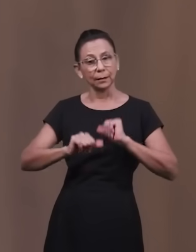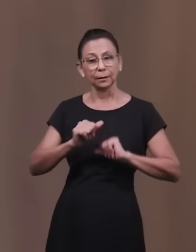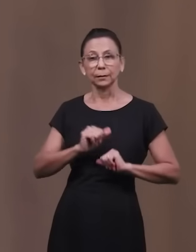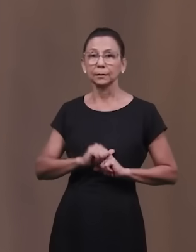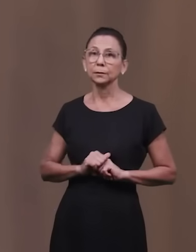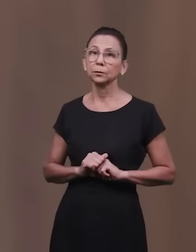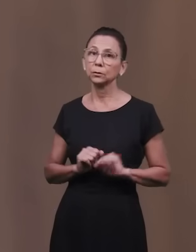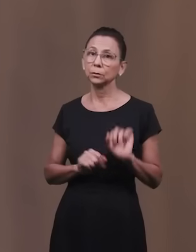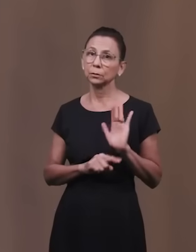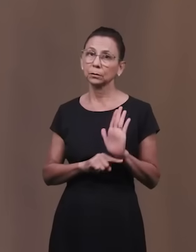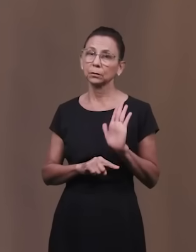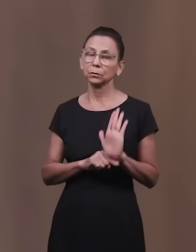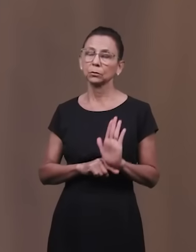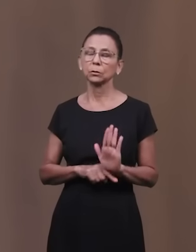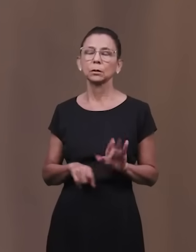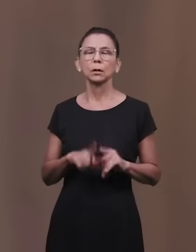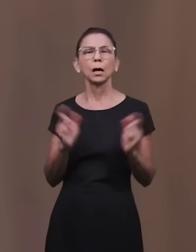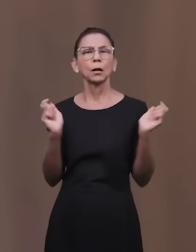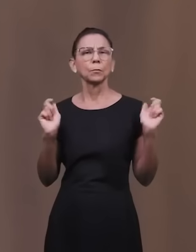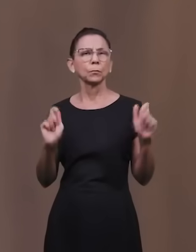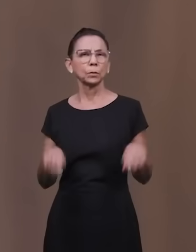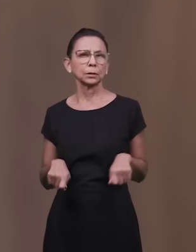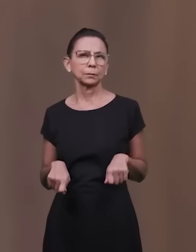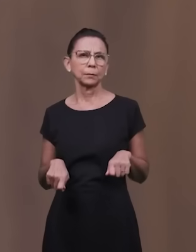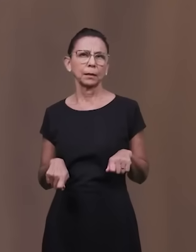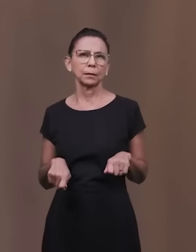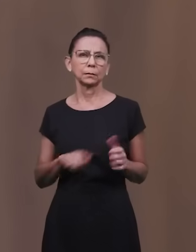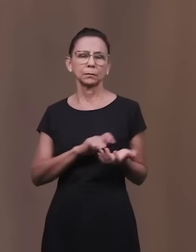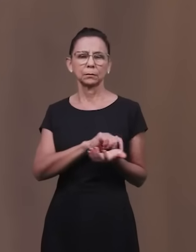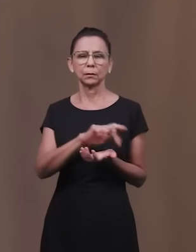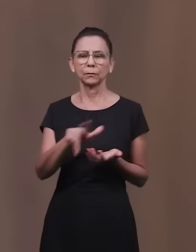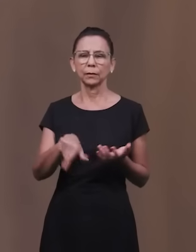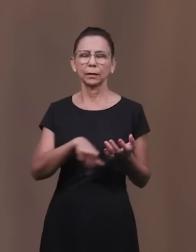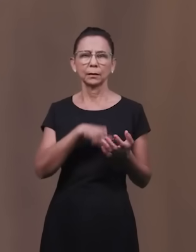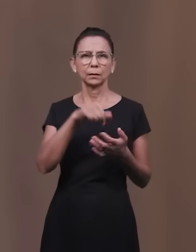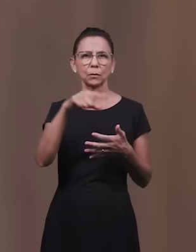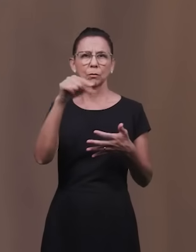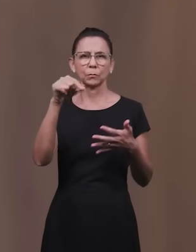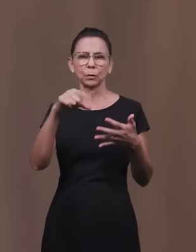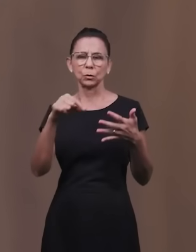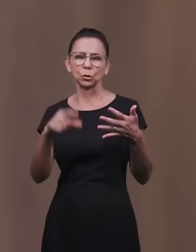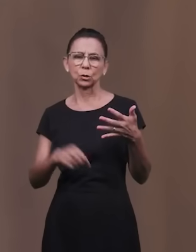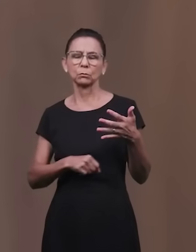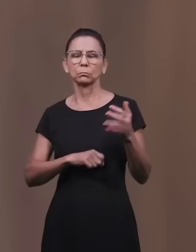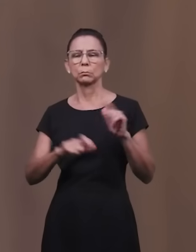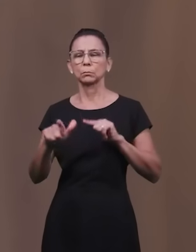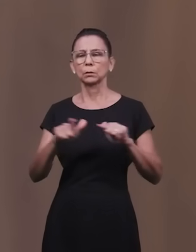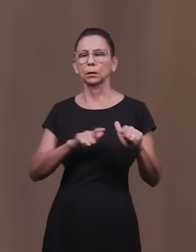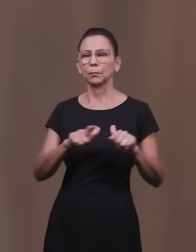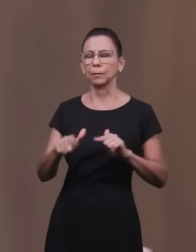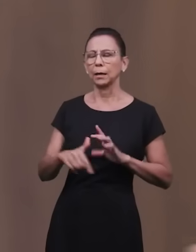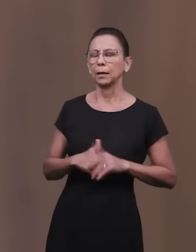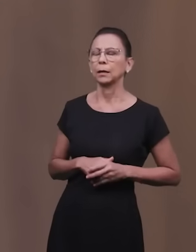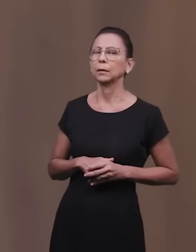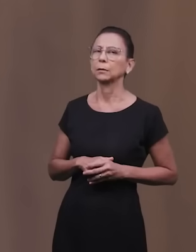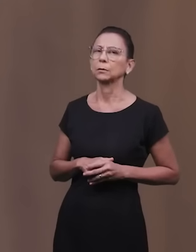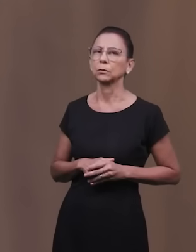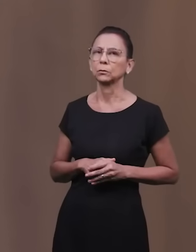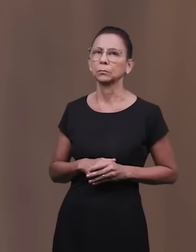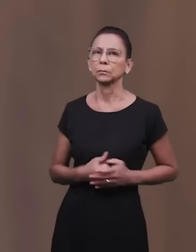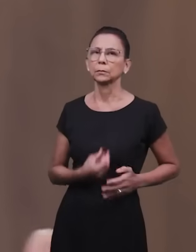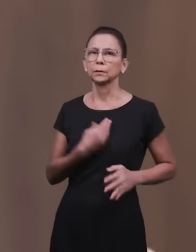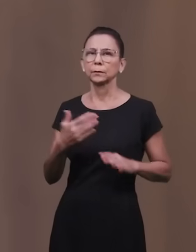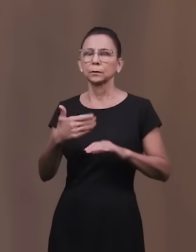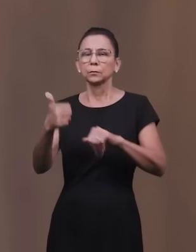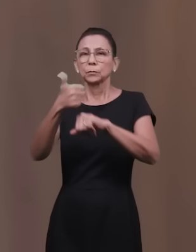enfrentar. Outra coisa, a quantidade de possibilidades, é muita opção para tudo. É muita opção para o trabalho, é muita opção